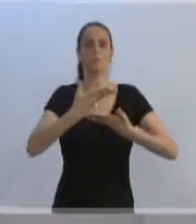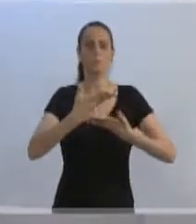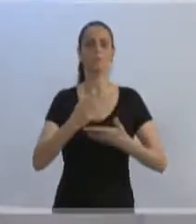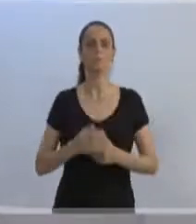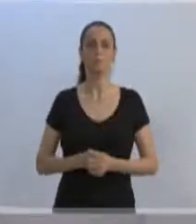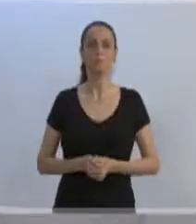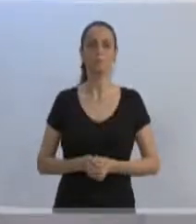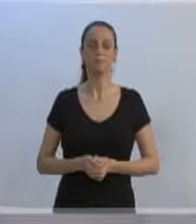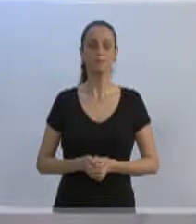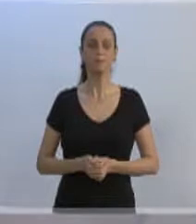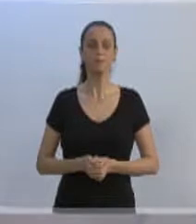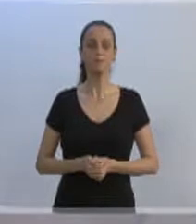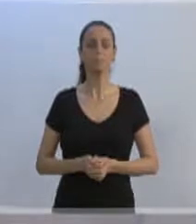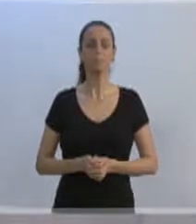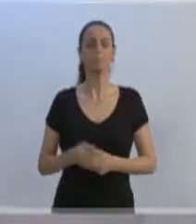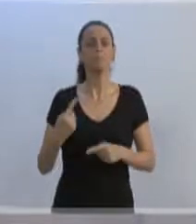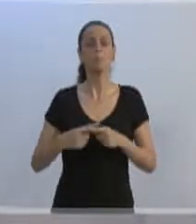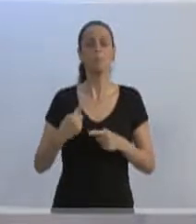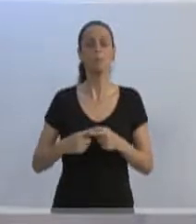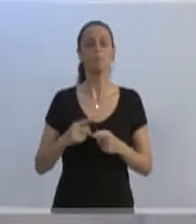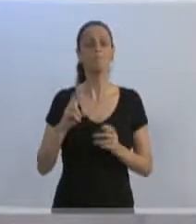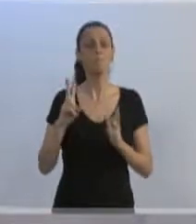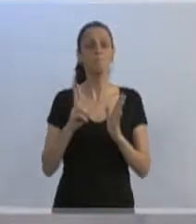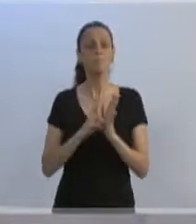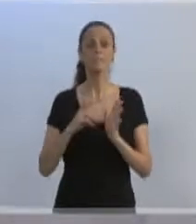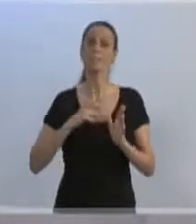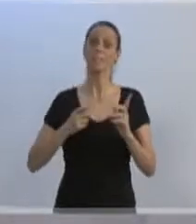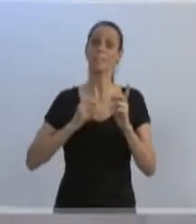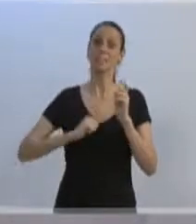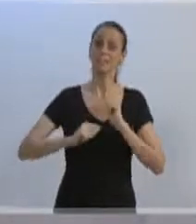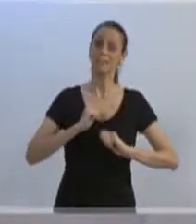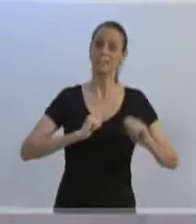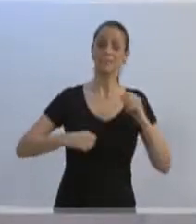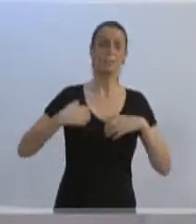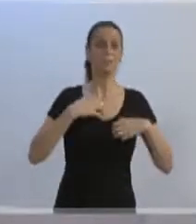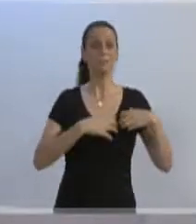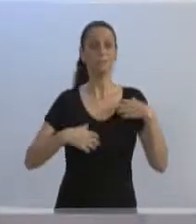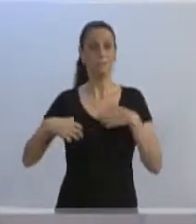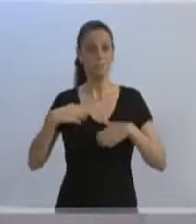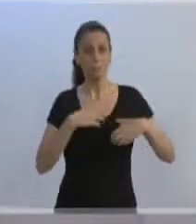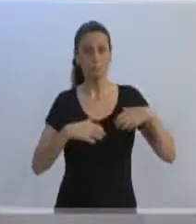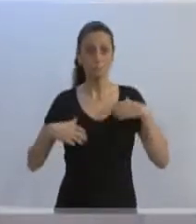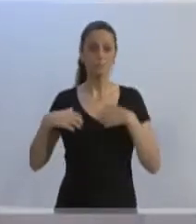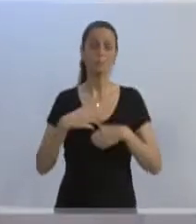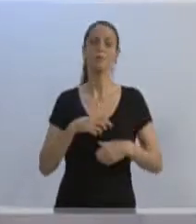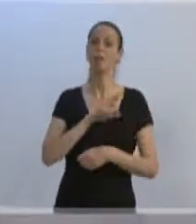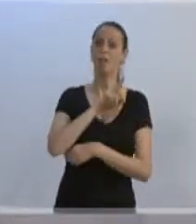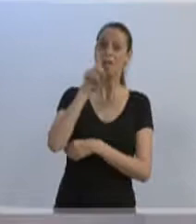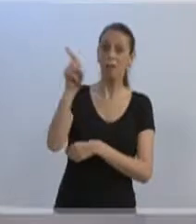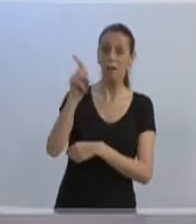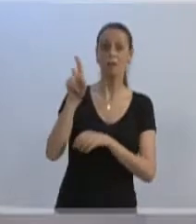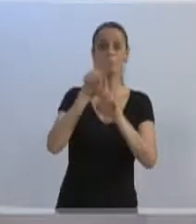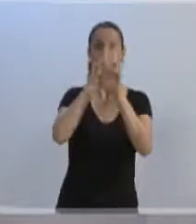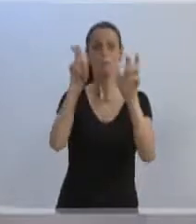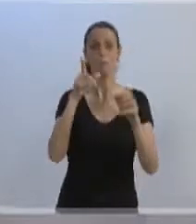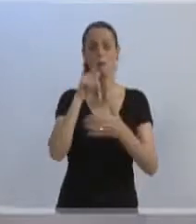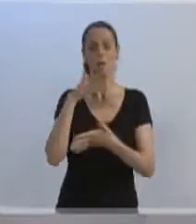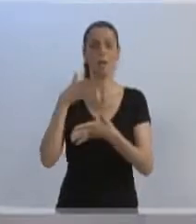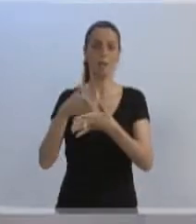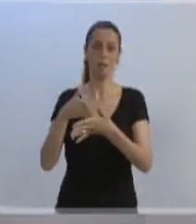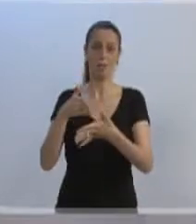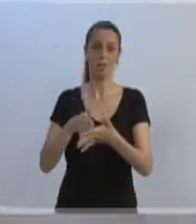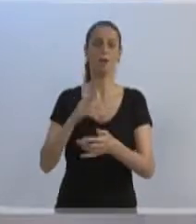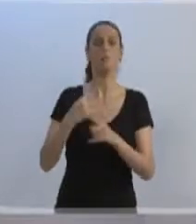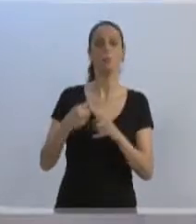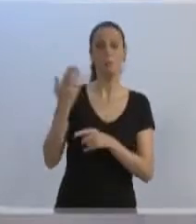é de todos os anseios o vereador sílvio da dos indígenas com relação à barragem de josé bater por todas as